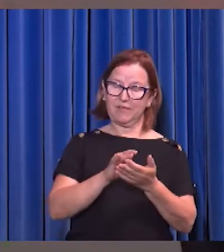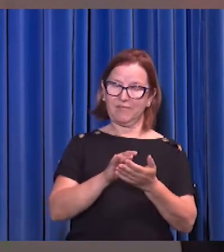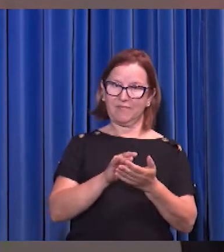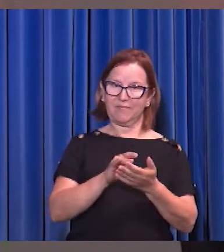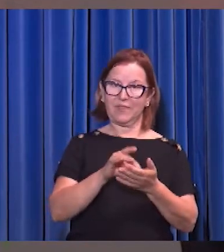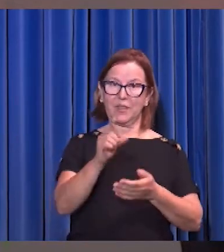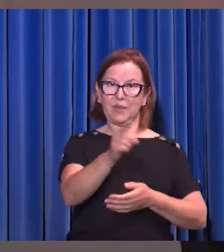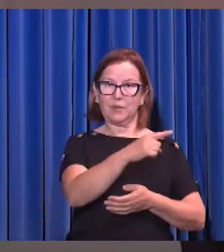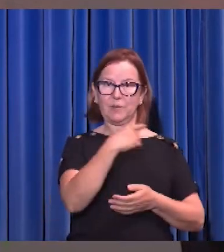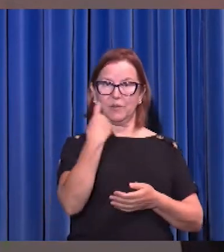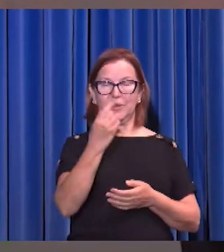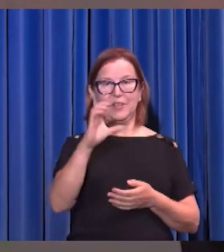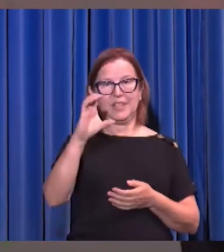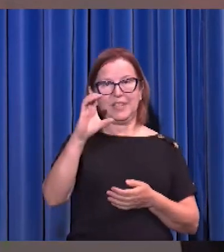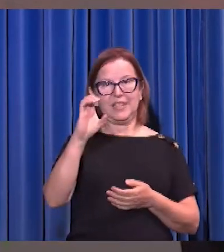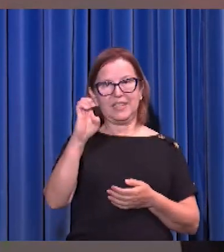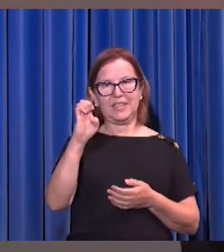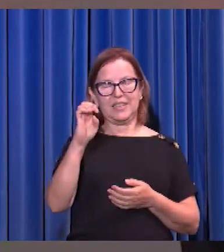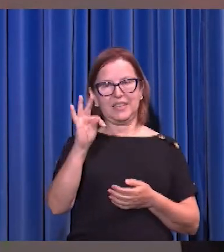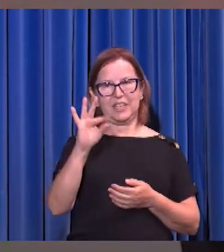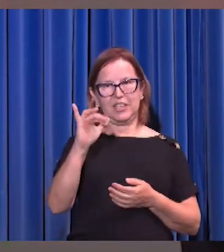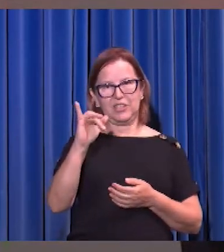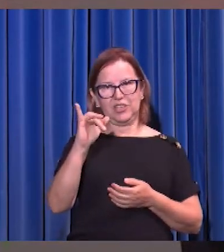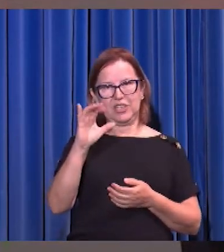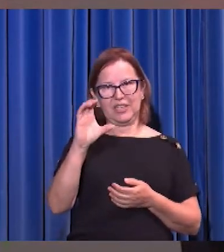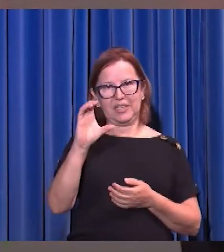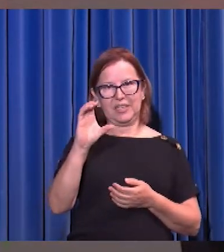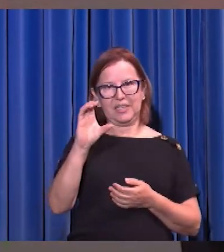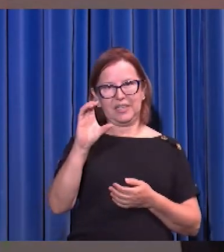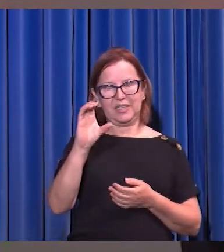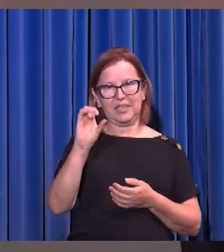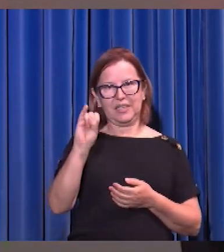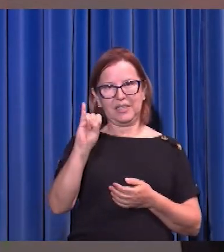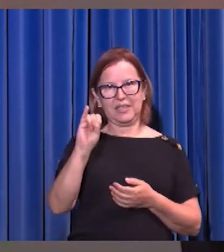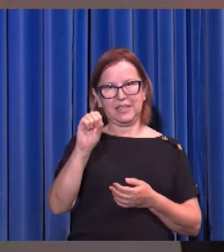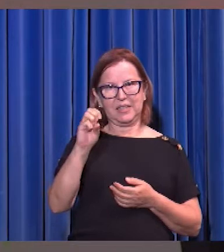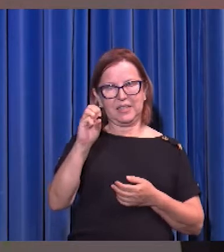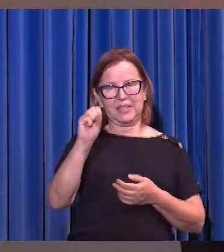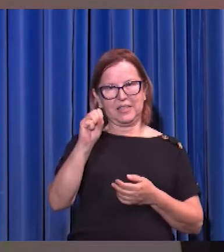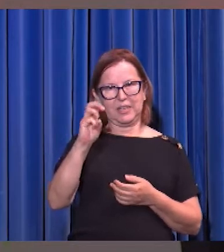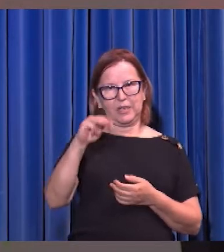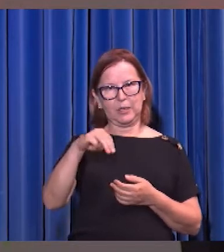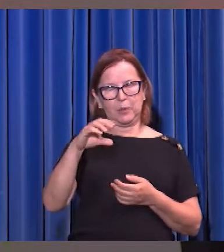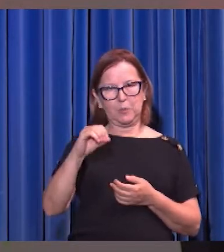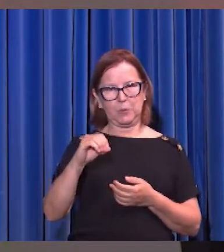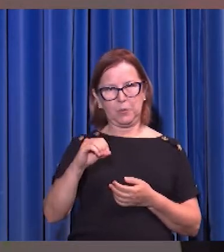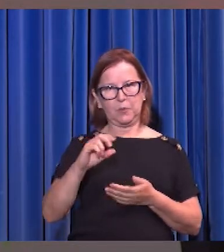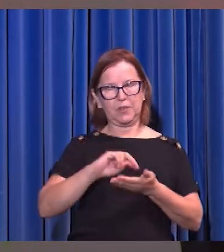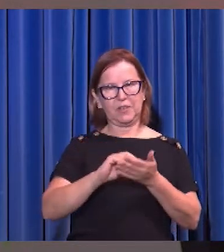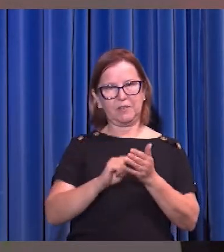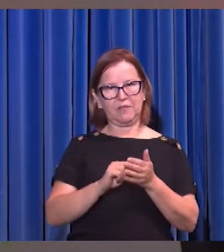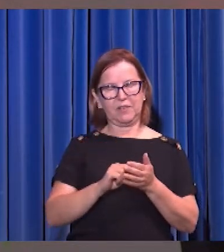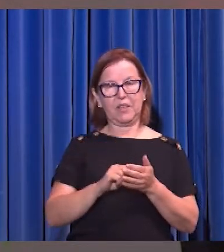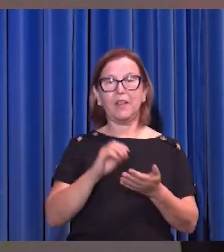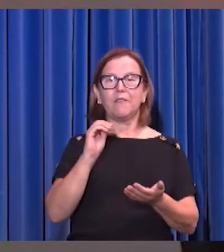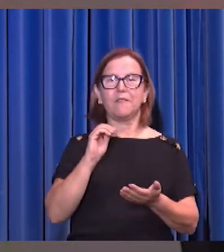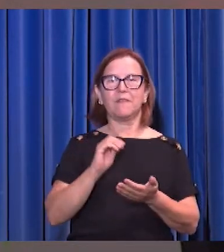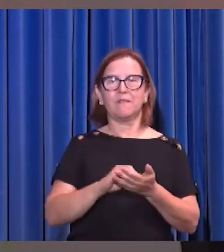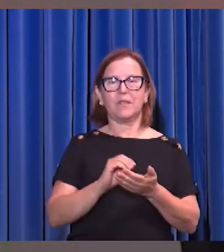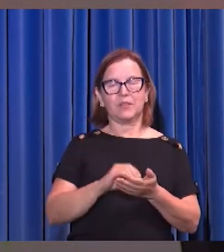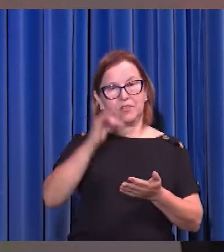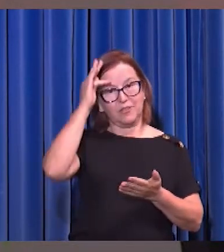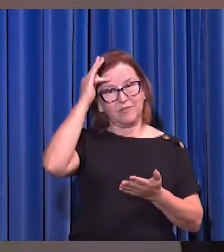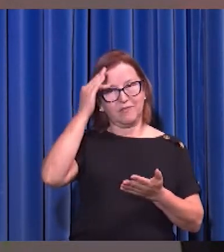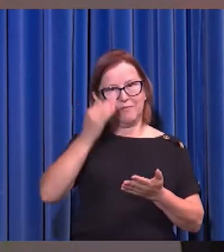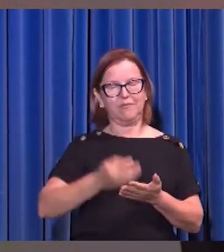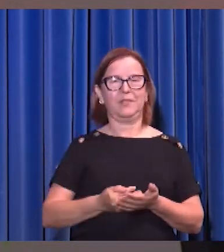ceticismo nada mais é do que também a nossa incredulidade. E a nossa incredulidade, como